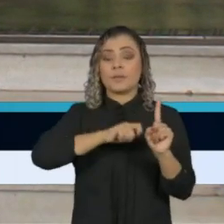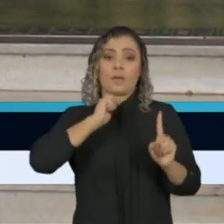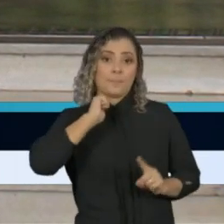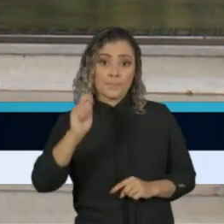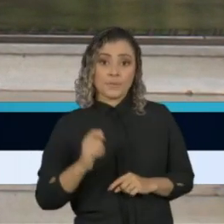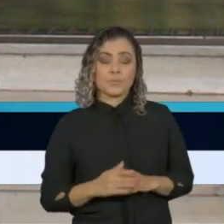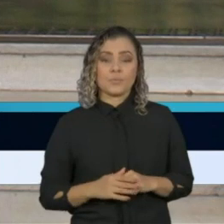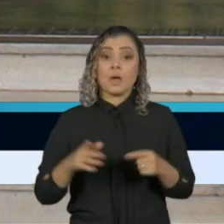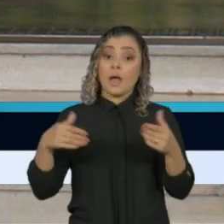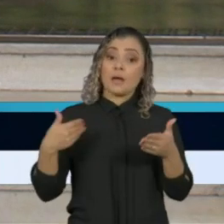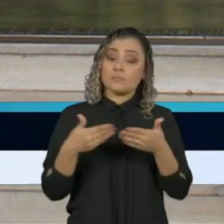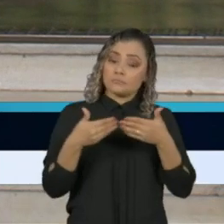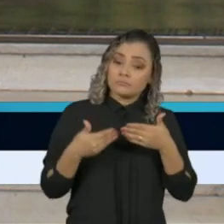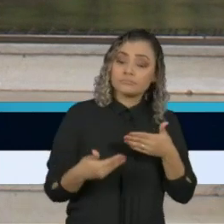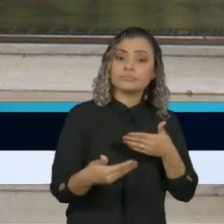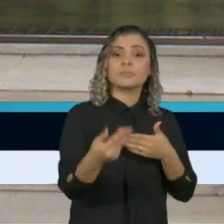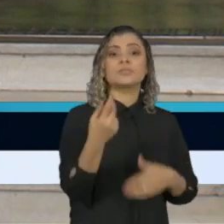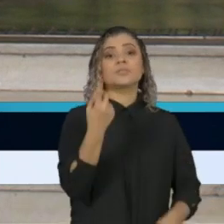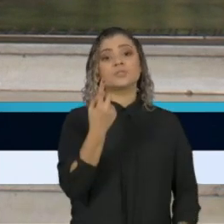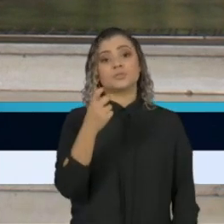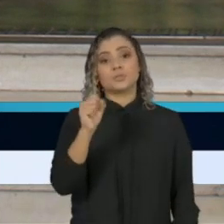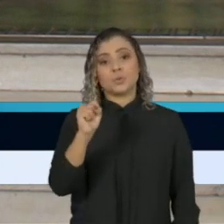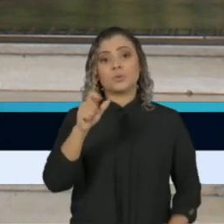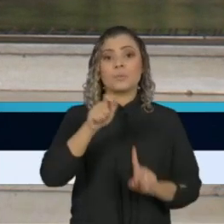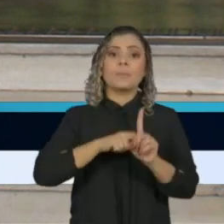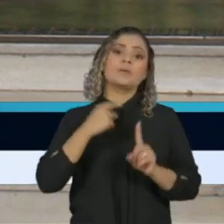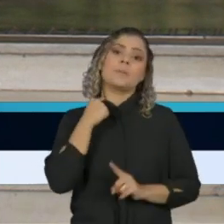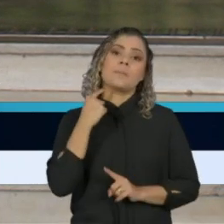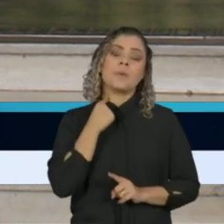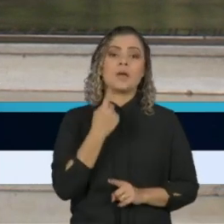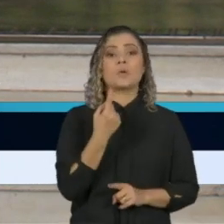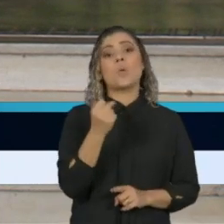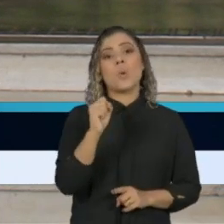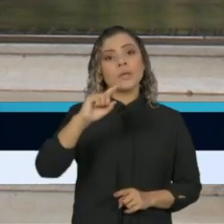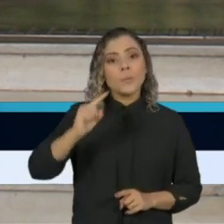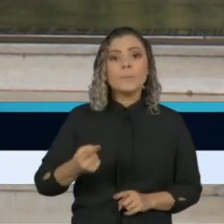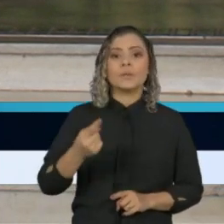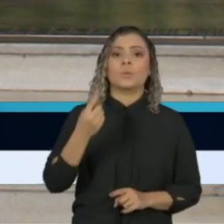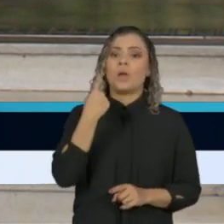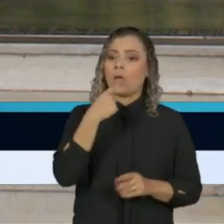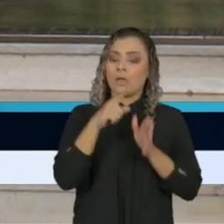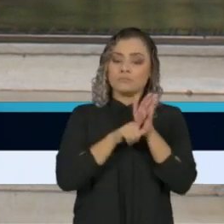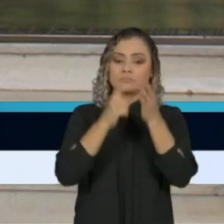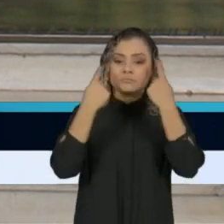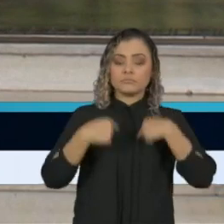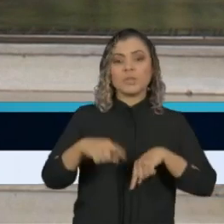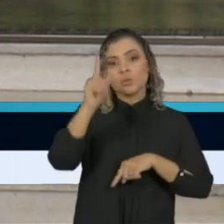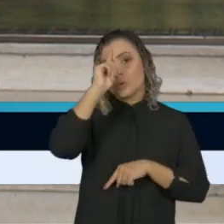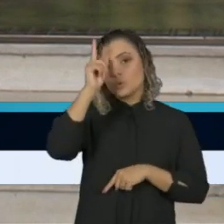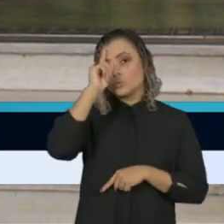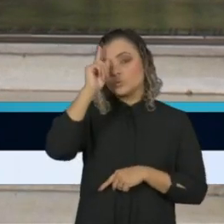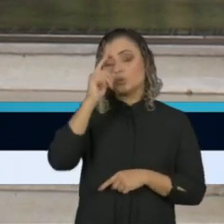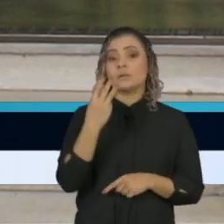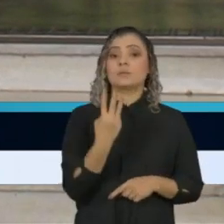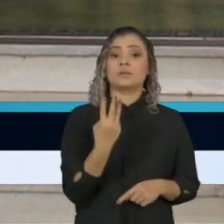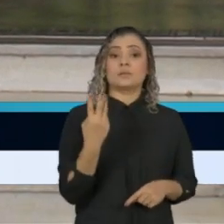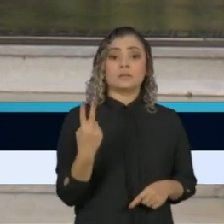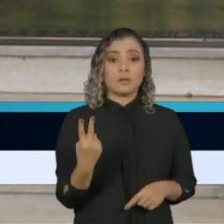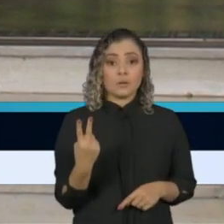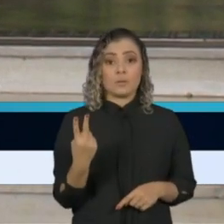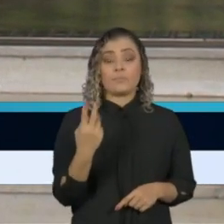E a partir de 18 de maio, 8.000 testes por dia nesta rede de